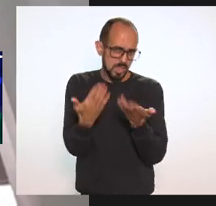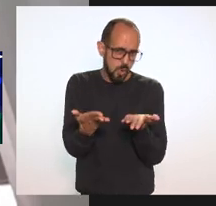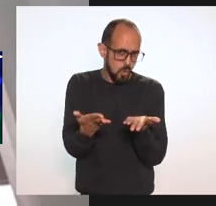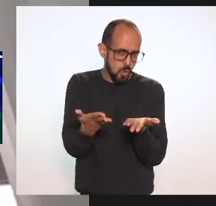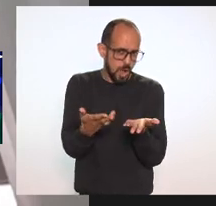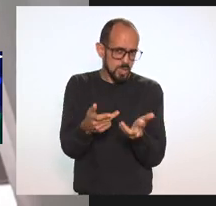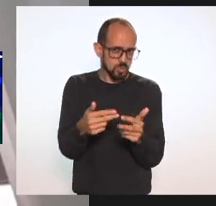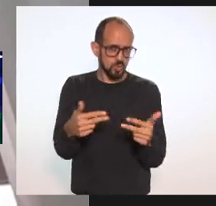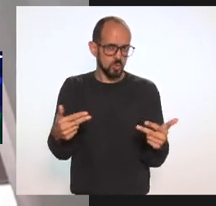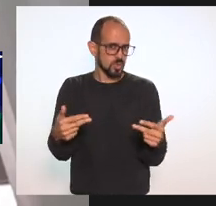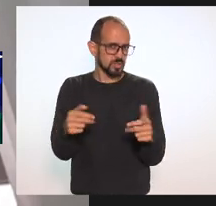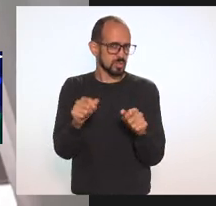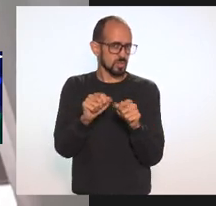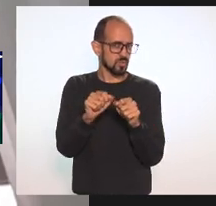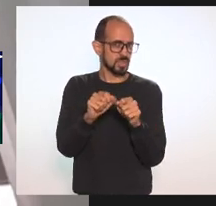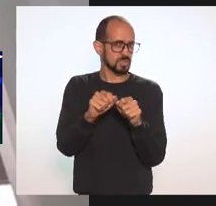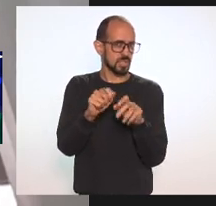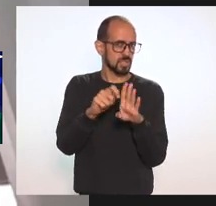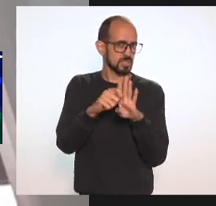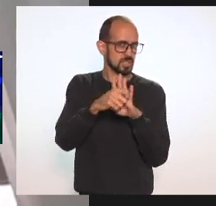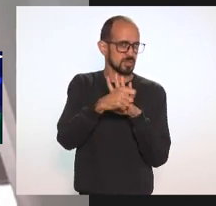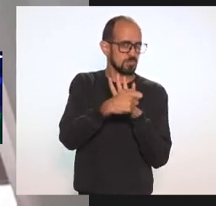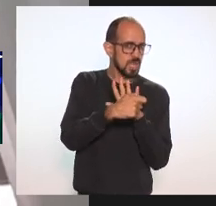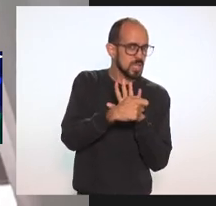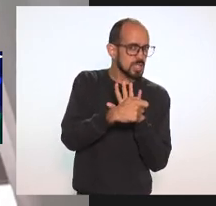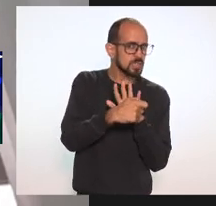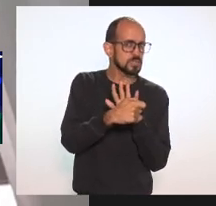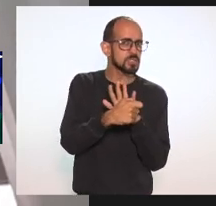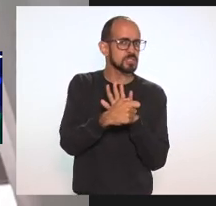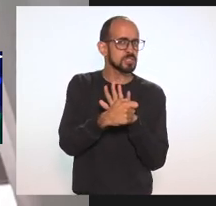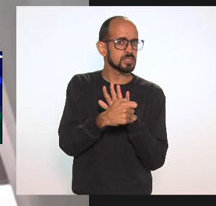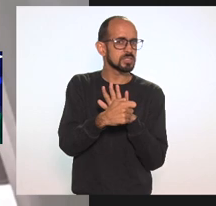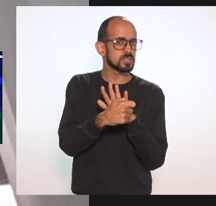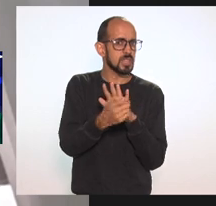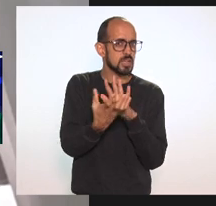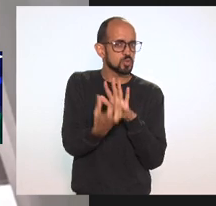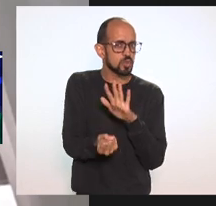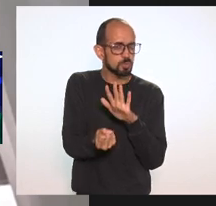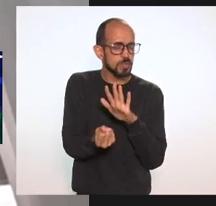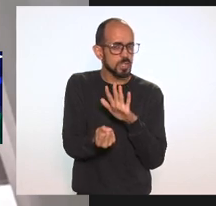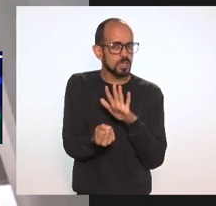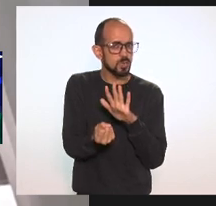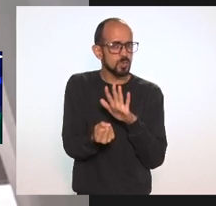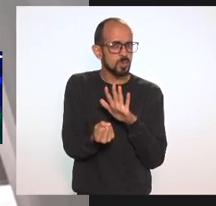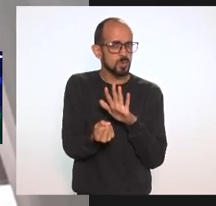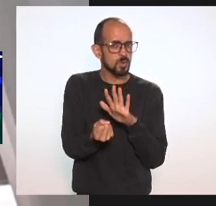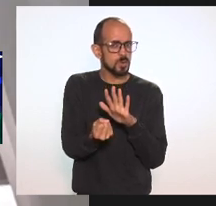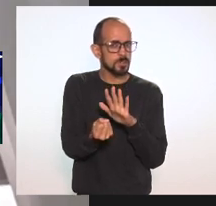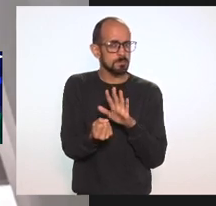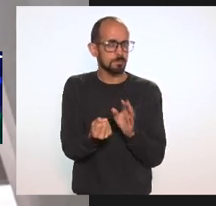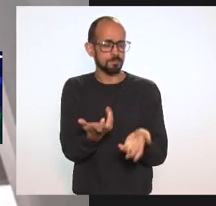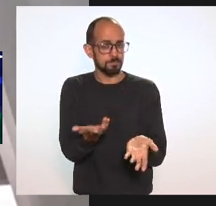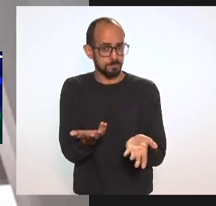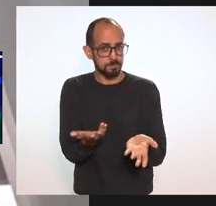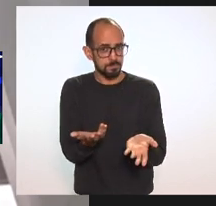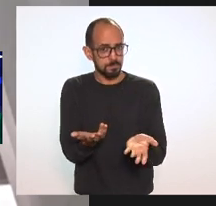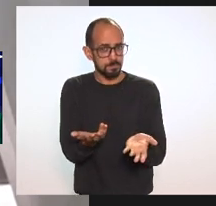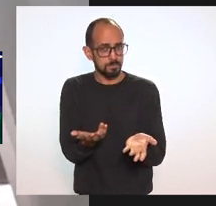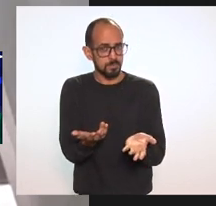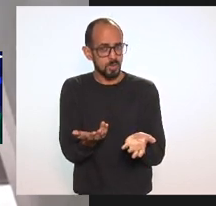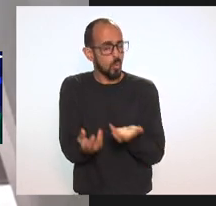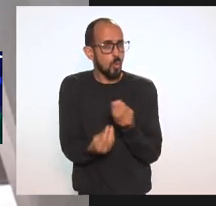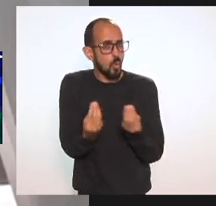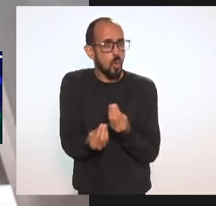nesses últimos meses é o desde que assumiram é para que isso fosse contido para que isso fosse